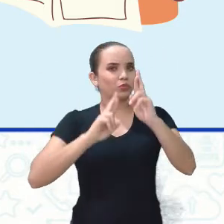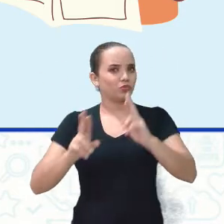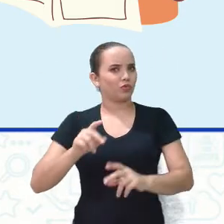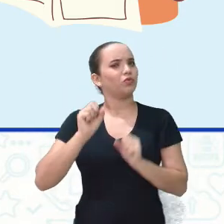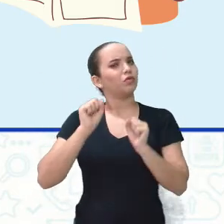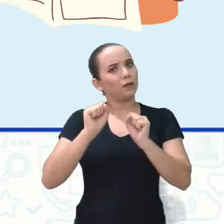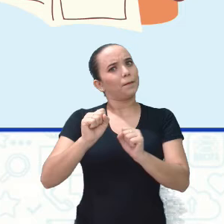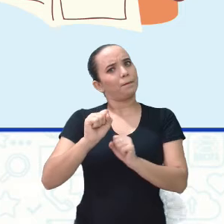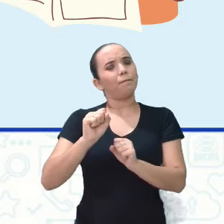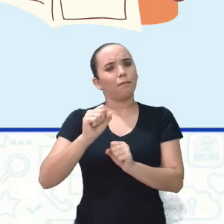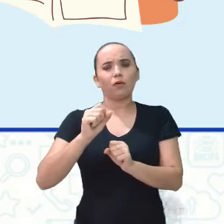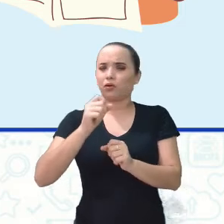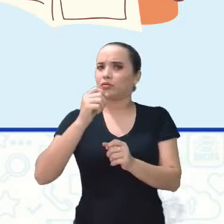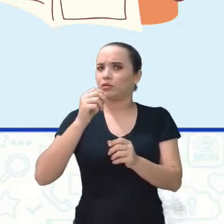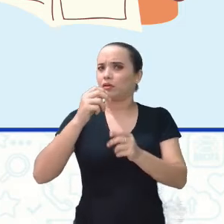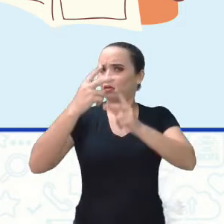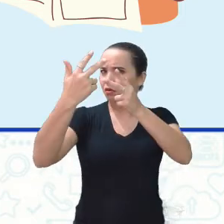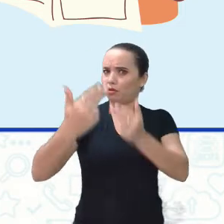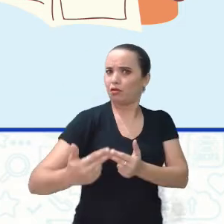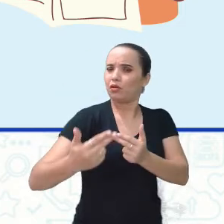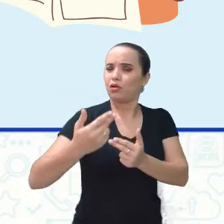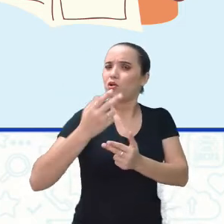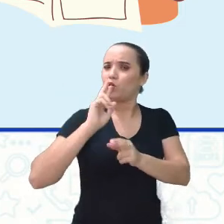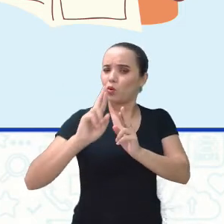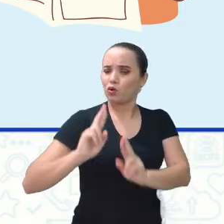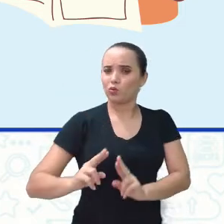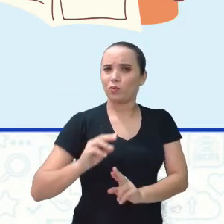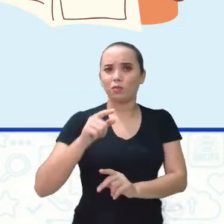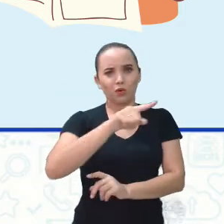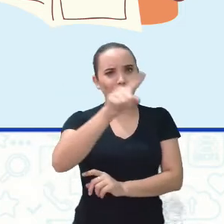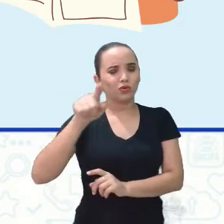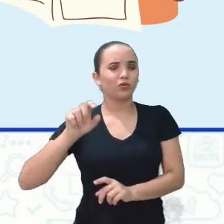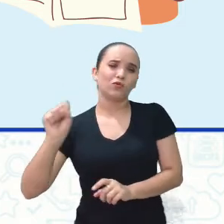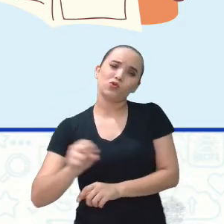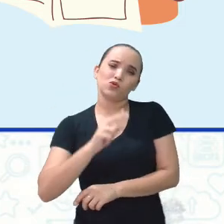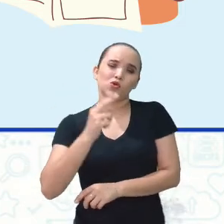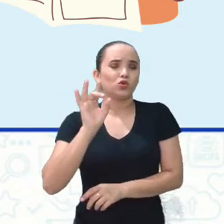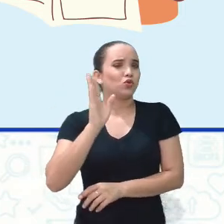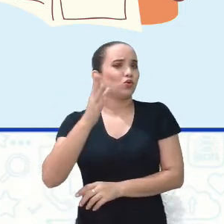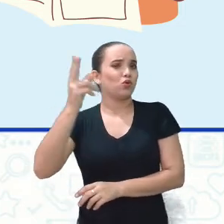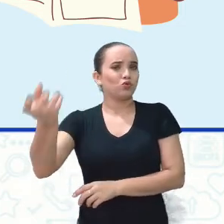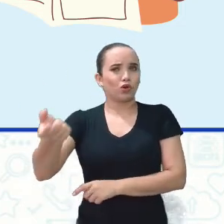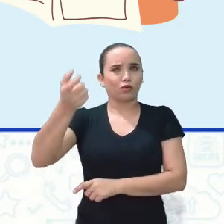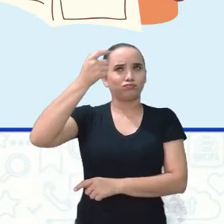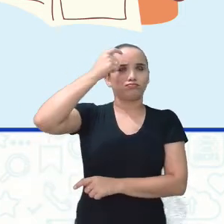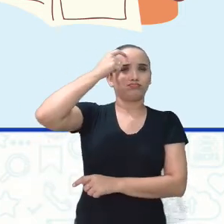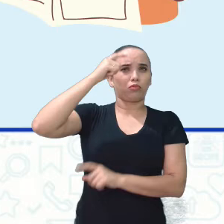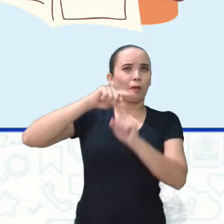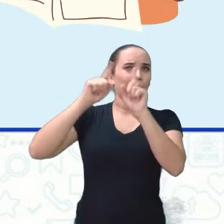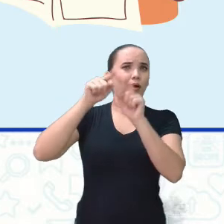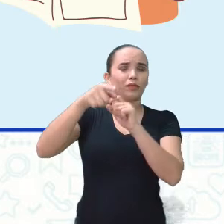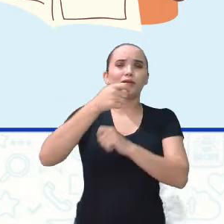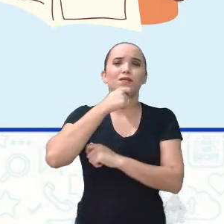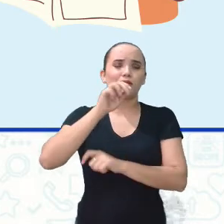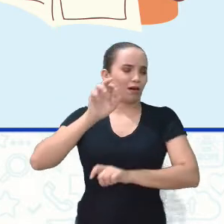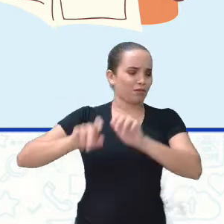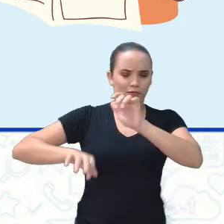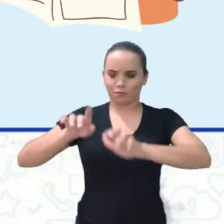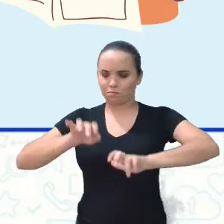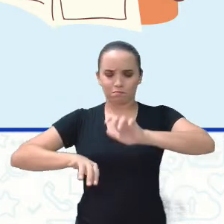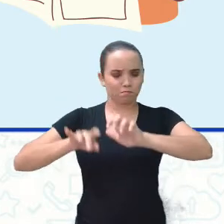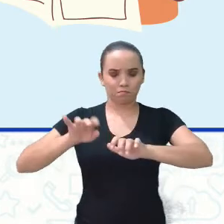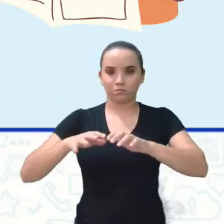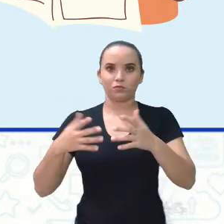vocês podem até estar colocando agora no chat. Ou vindo à sua mente, você ainda não digitou, não é? A notícia